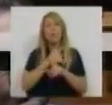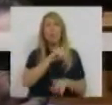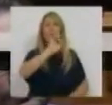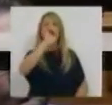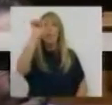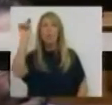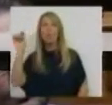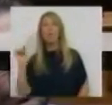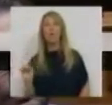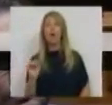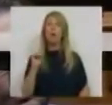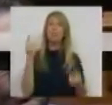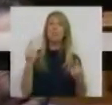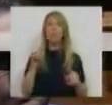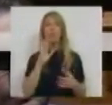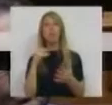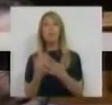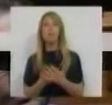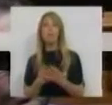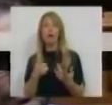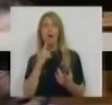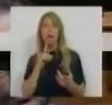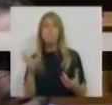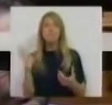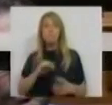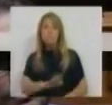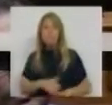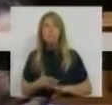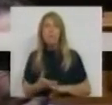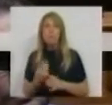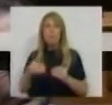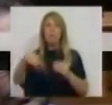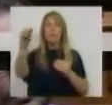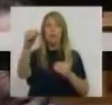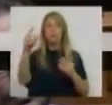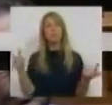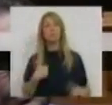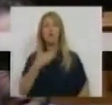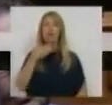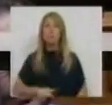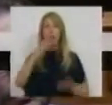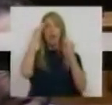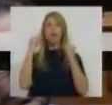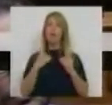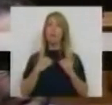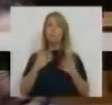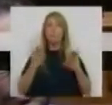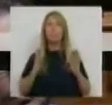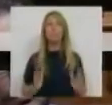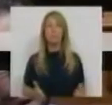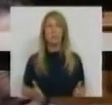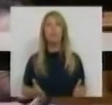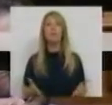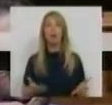e que apenas deitaram gasolina para a fogueira. Vamos aprender com a experiência. As coisas estão ficando pior